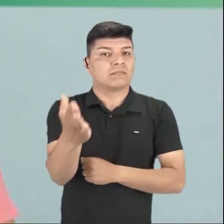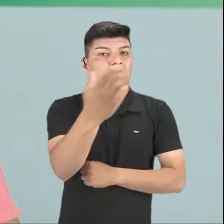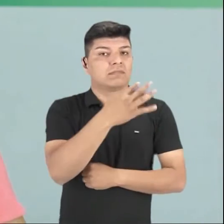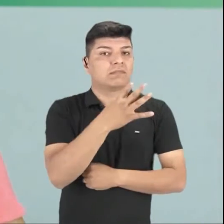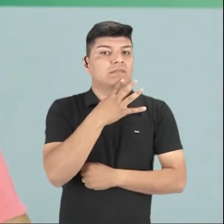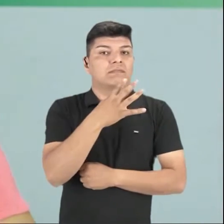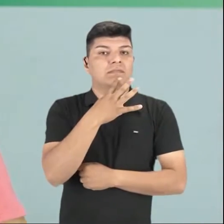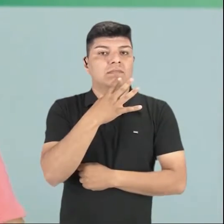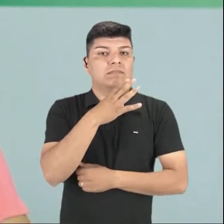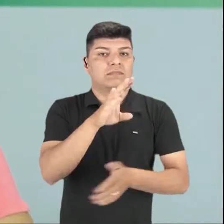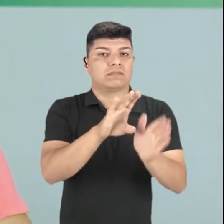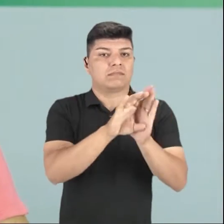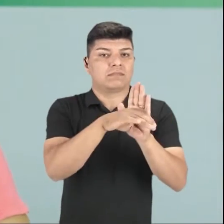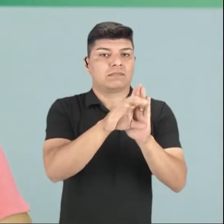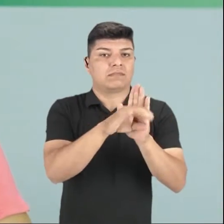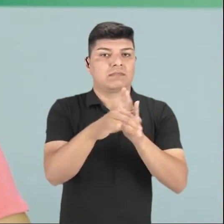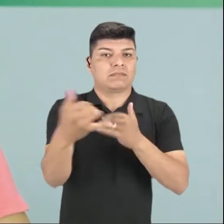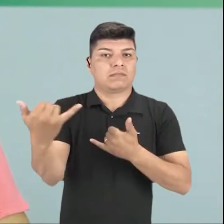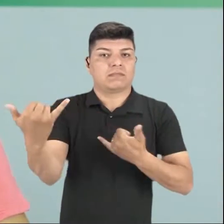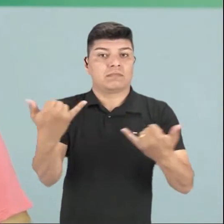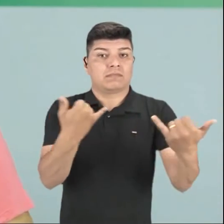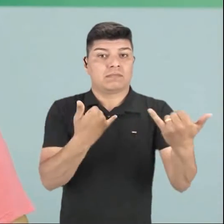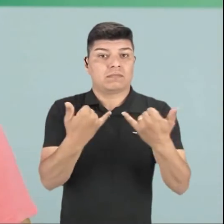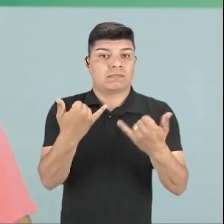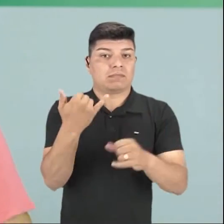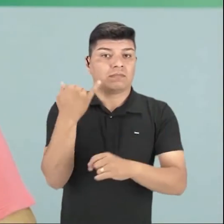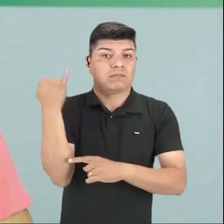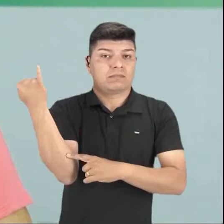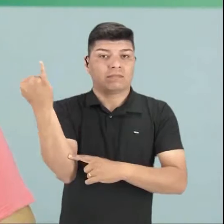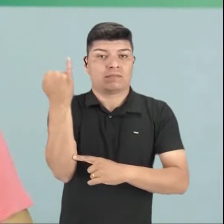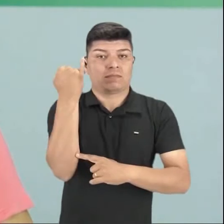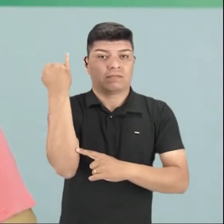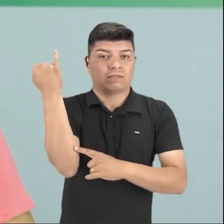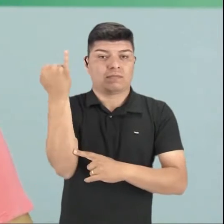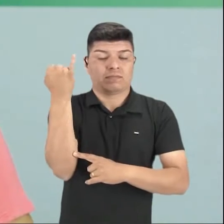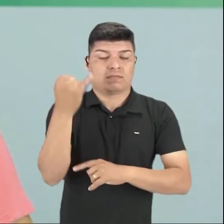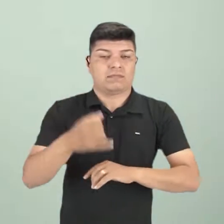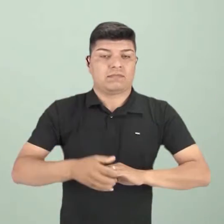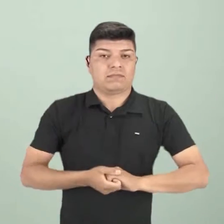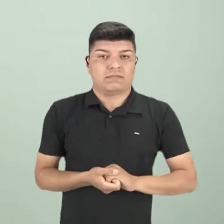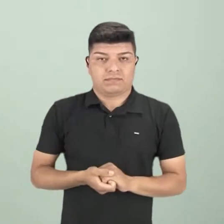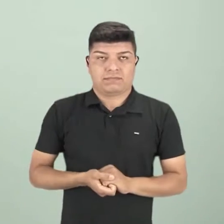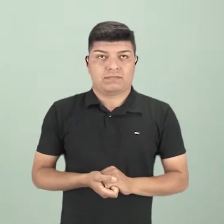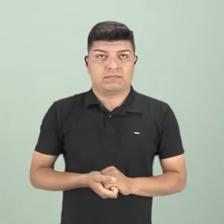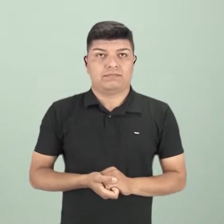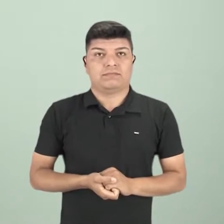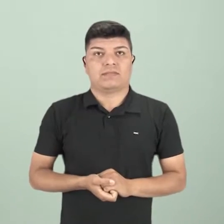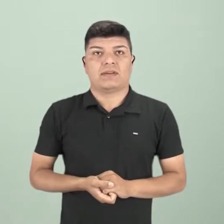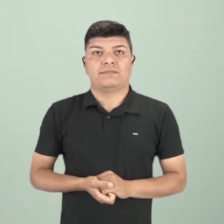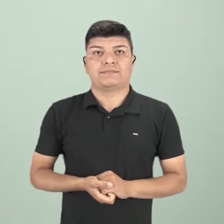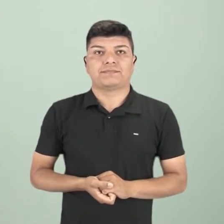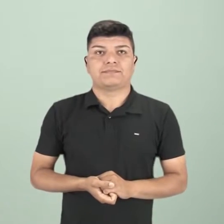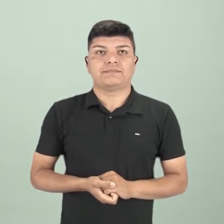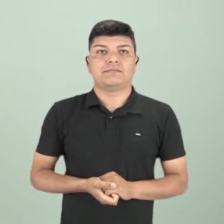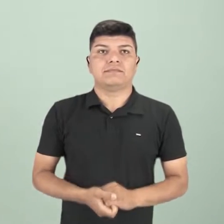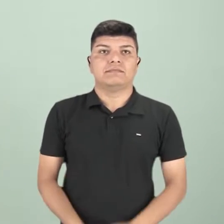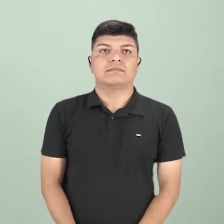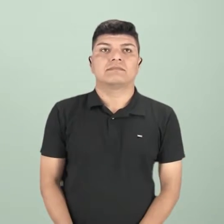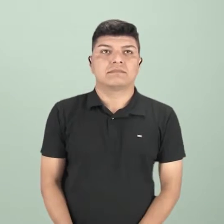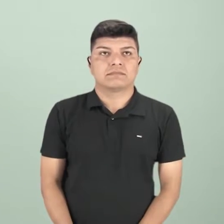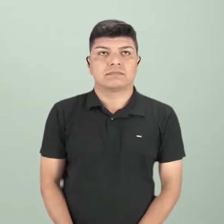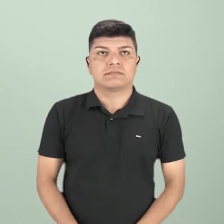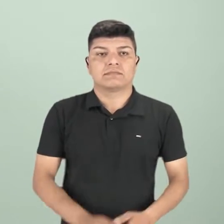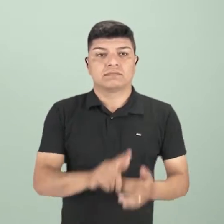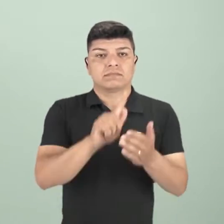esse conteúdo tem a nos informar de importante, de interessante? Vamos comigo. Então,